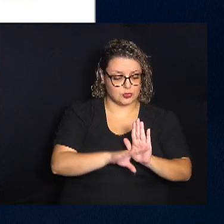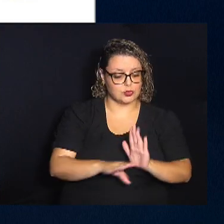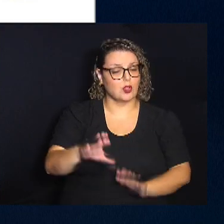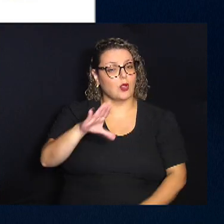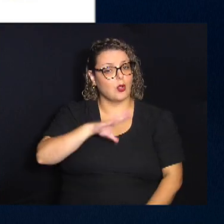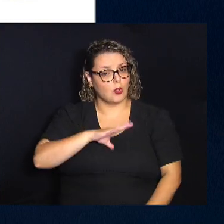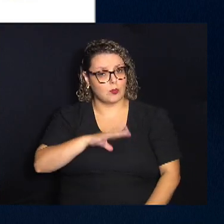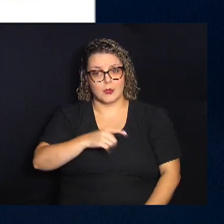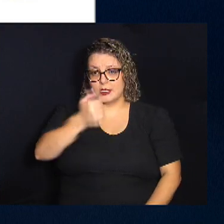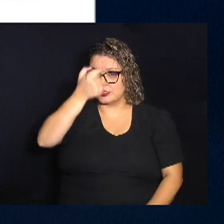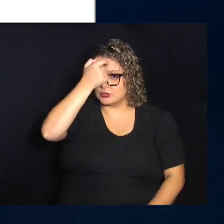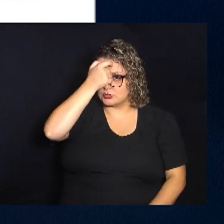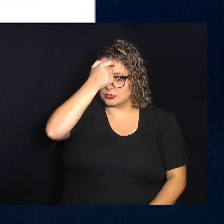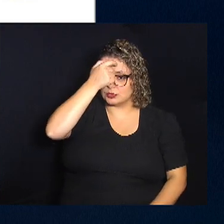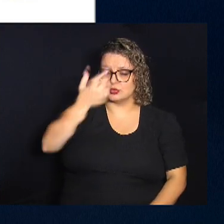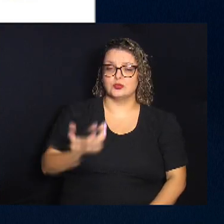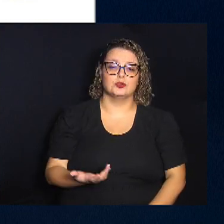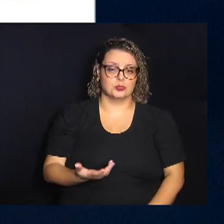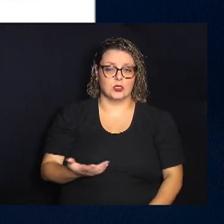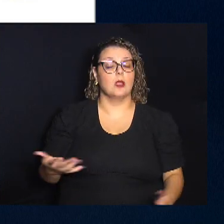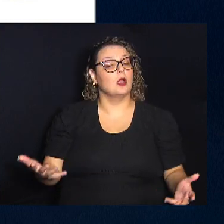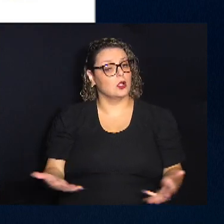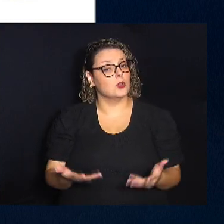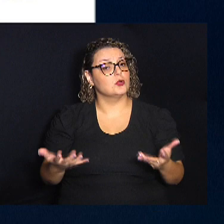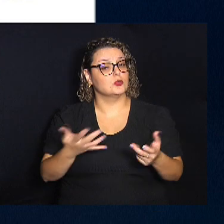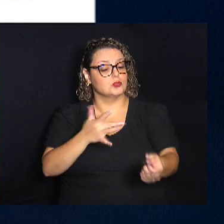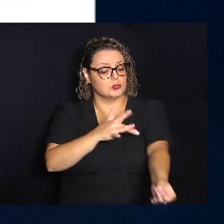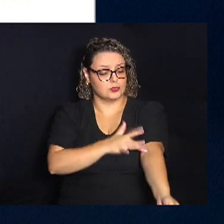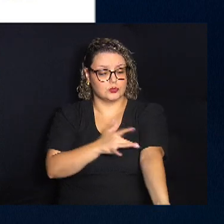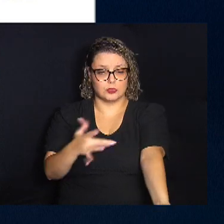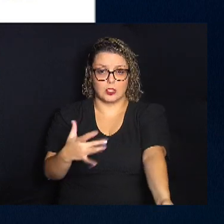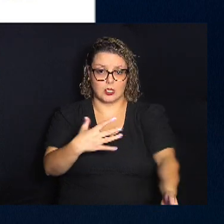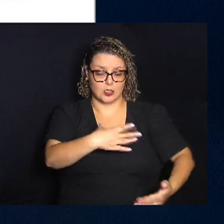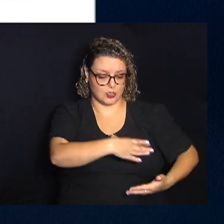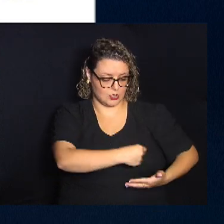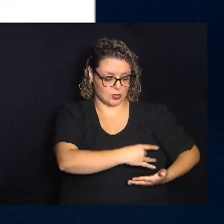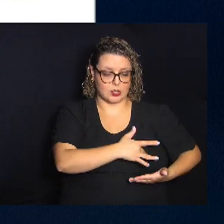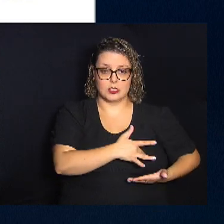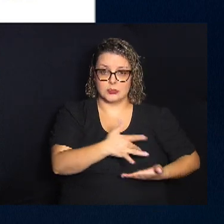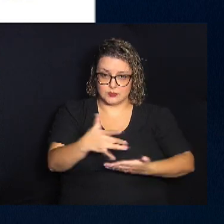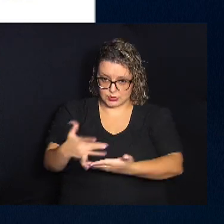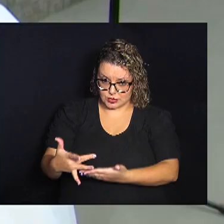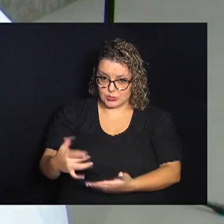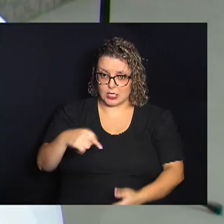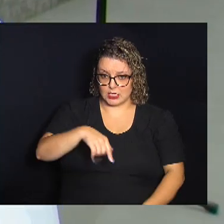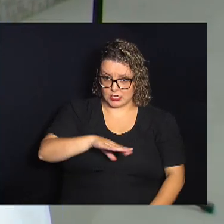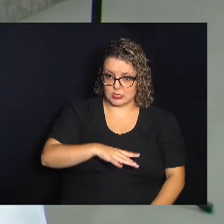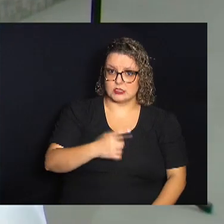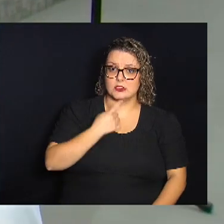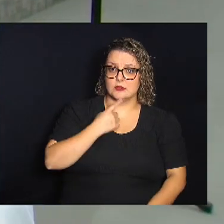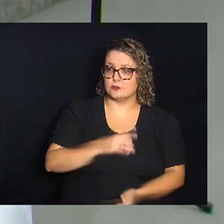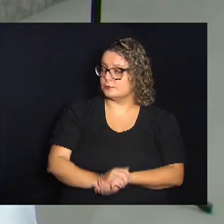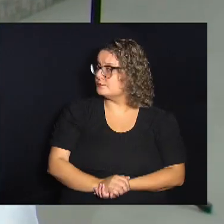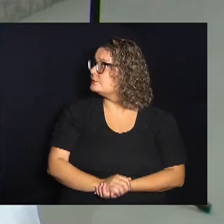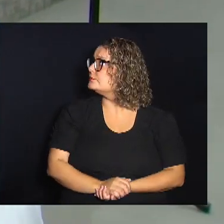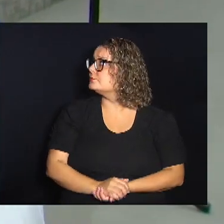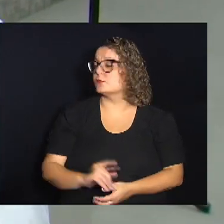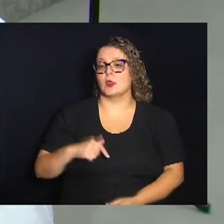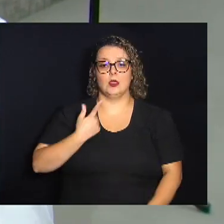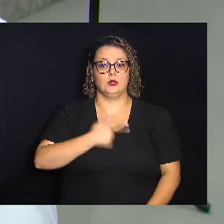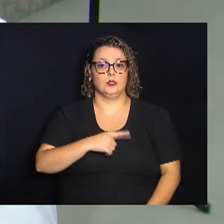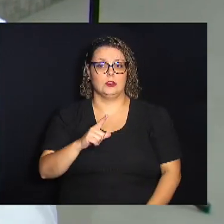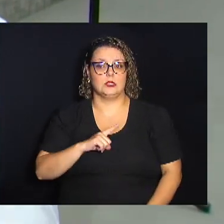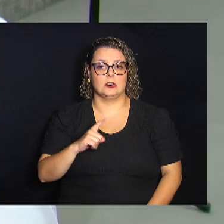de conscientização e incentivo à doação de leite materno e de sangue em Campinas. Nós temos